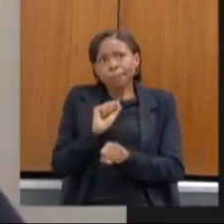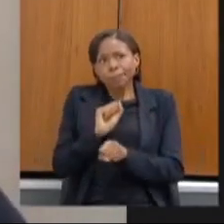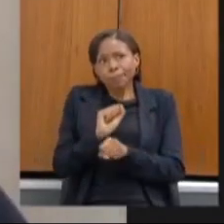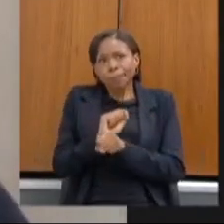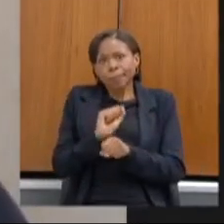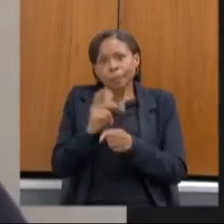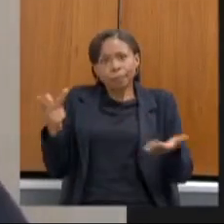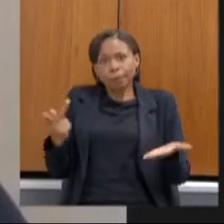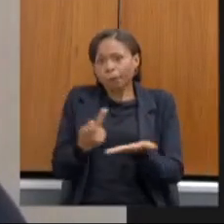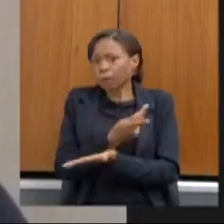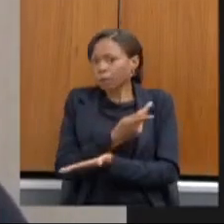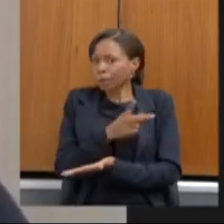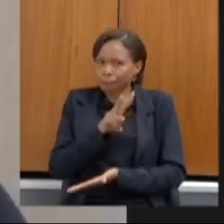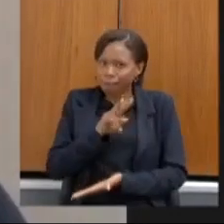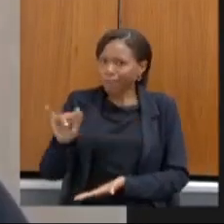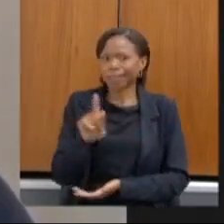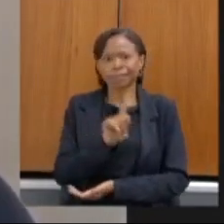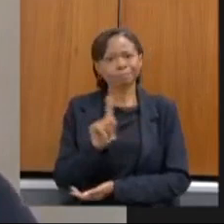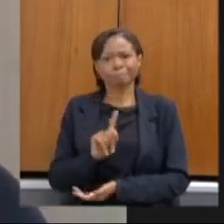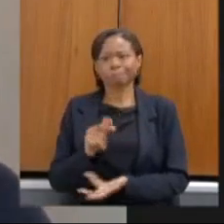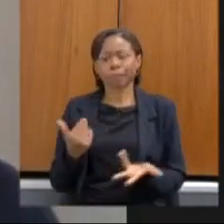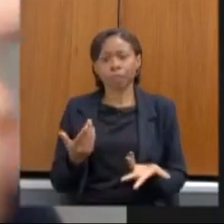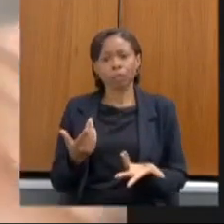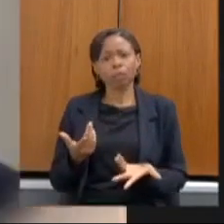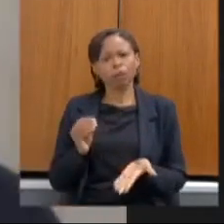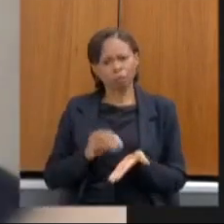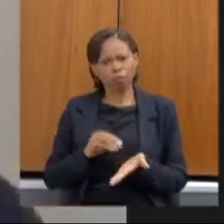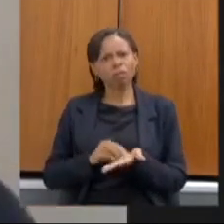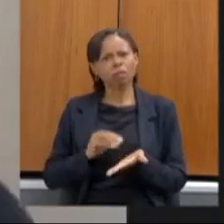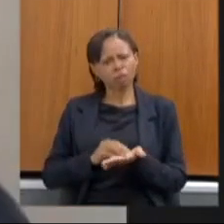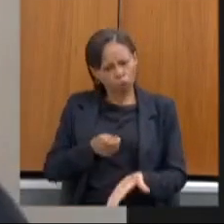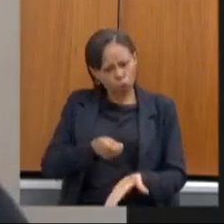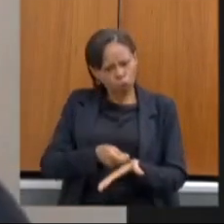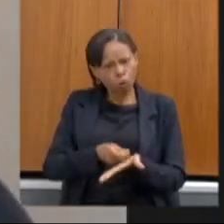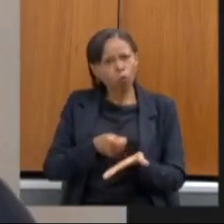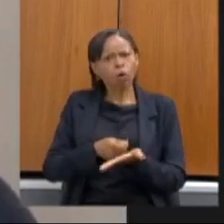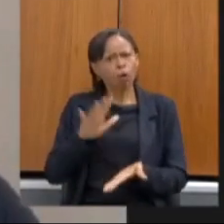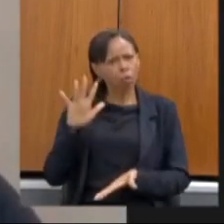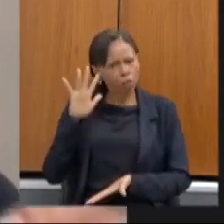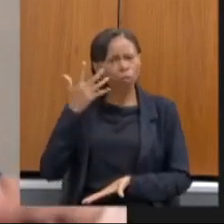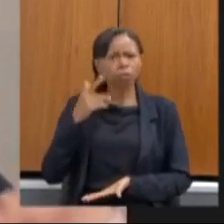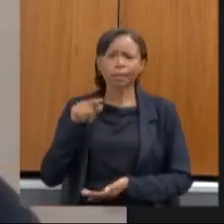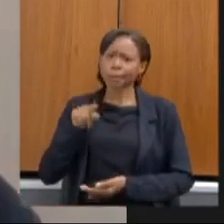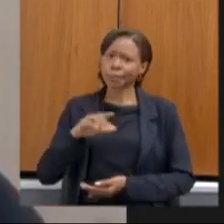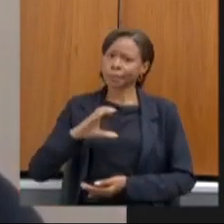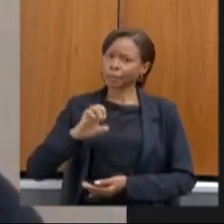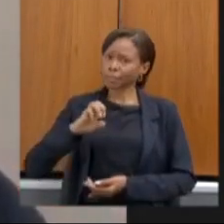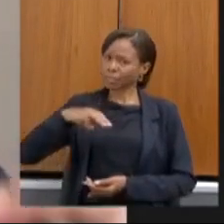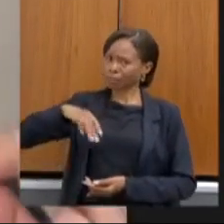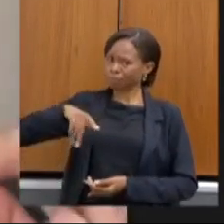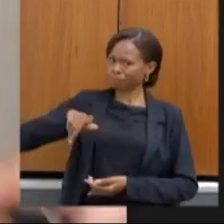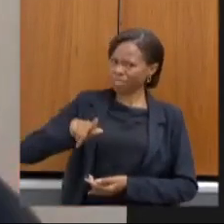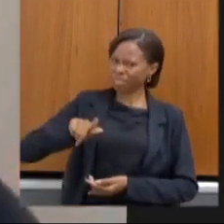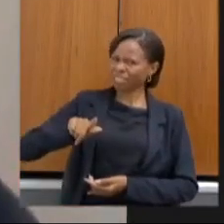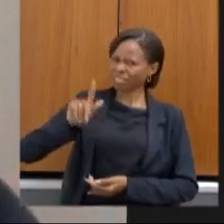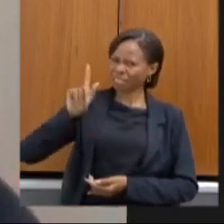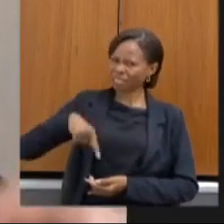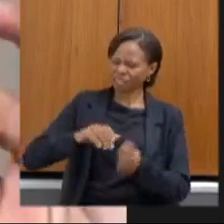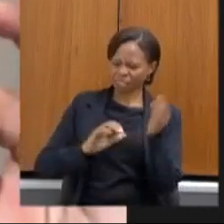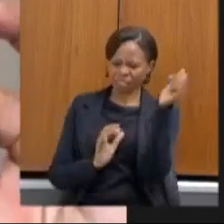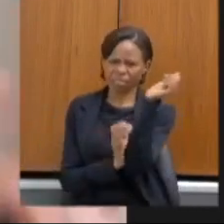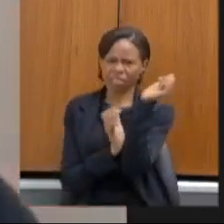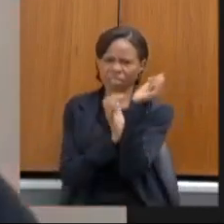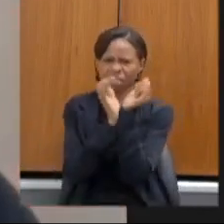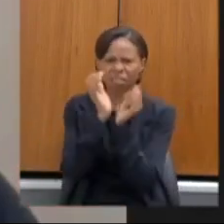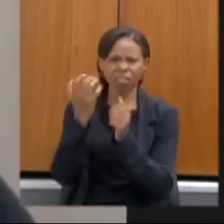não vou chegar não então tá aí uma ineficiência da da Cemig a ser amiga da ineficiência é burocrática